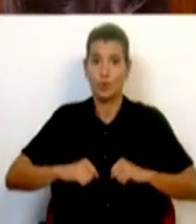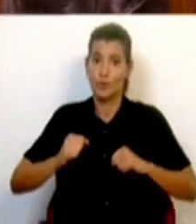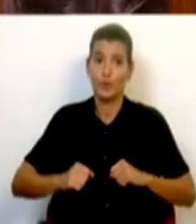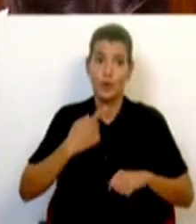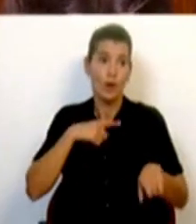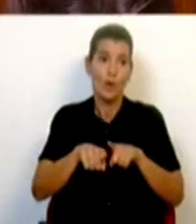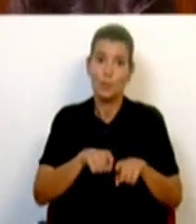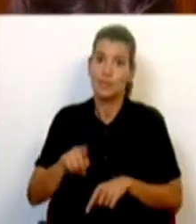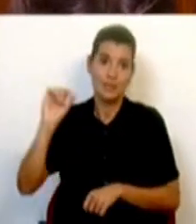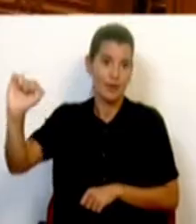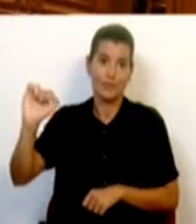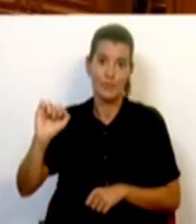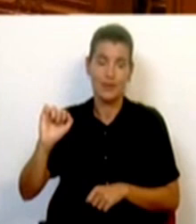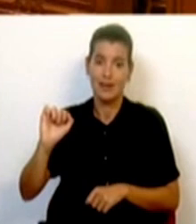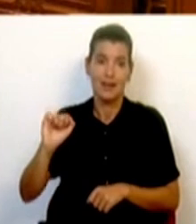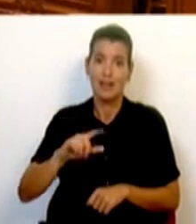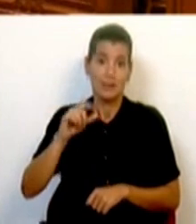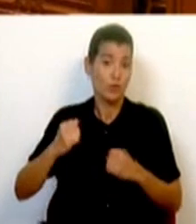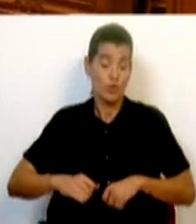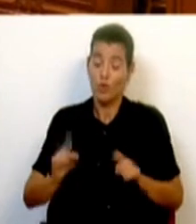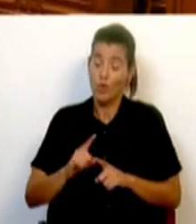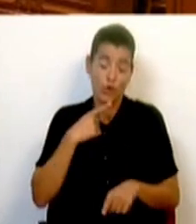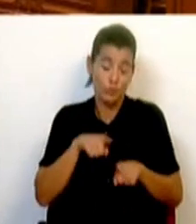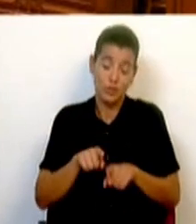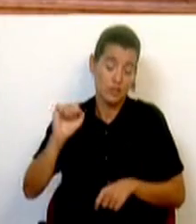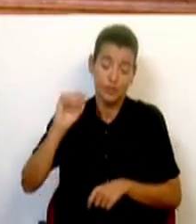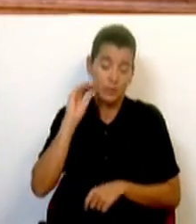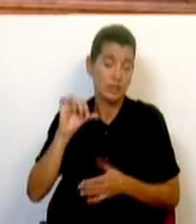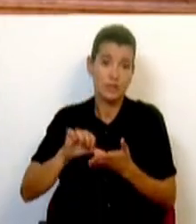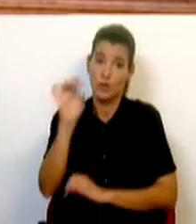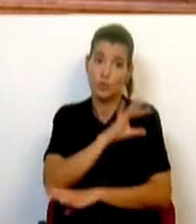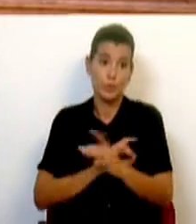a política do Banco Central Europeu e não concordo com a política do Banco Central Europeu.